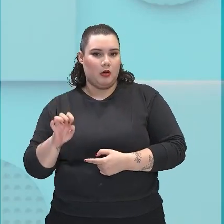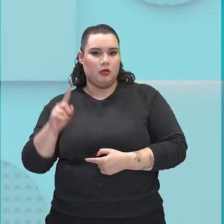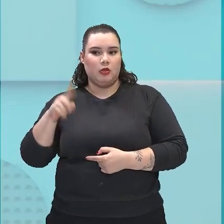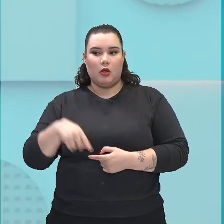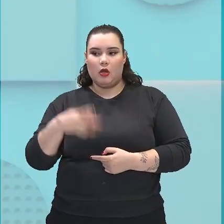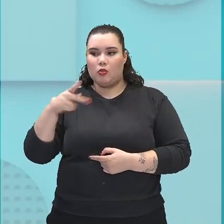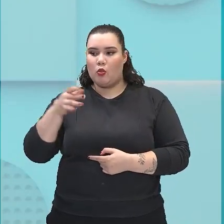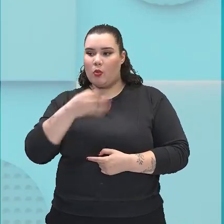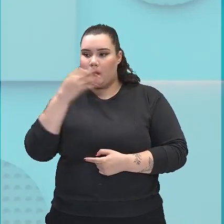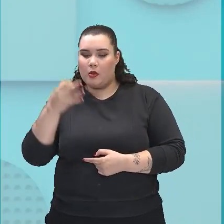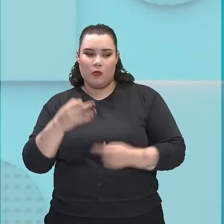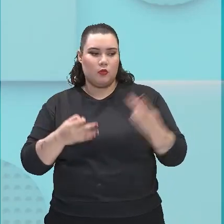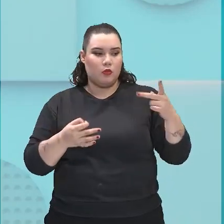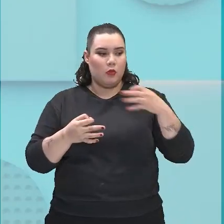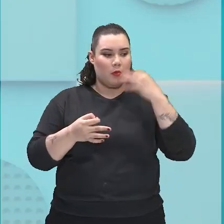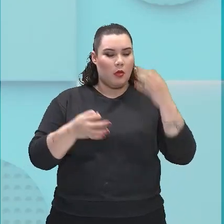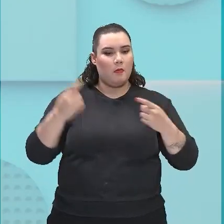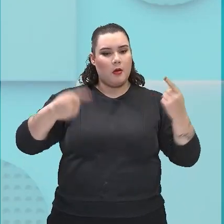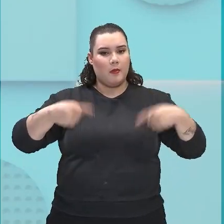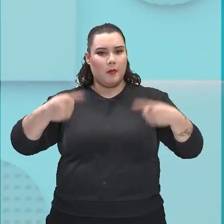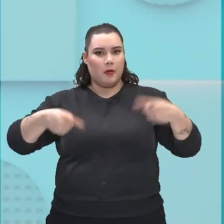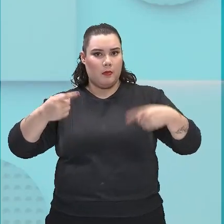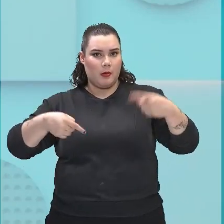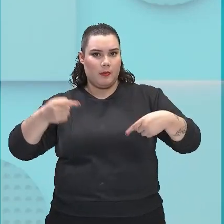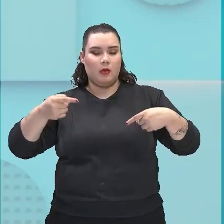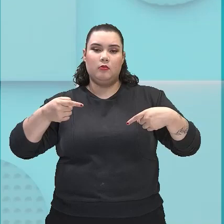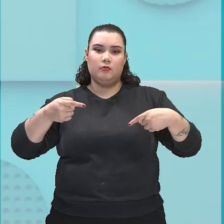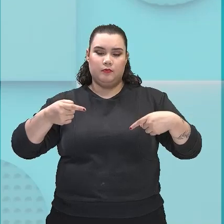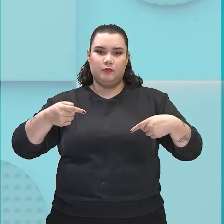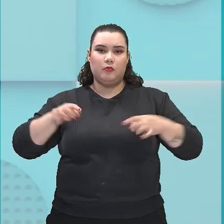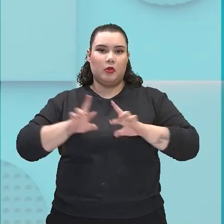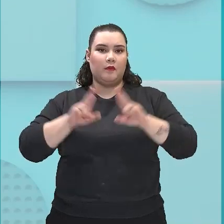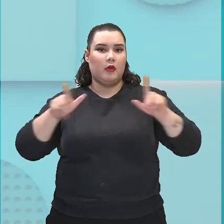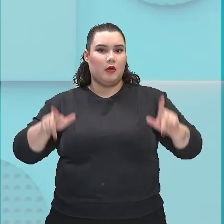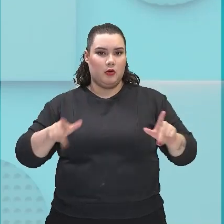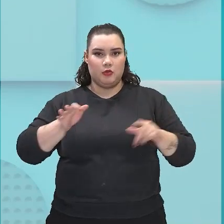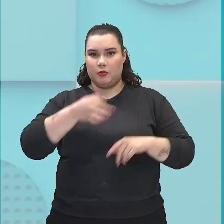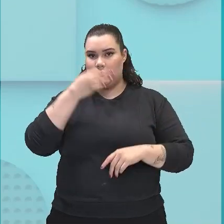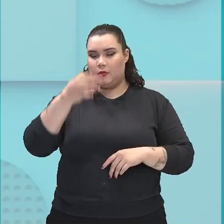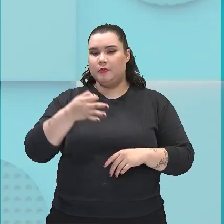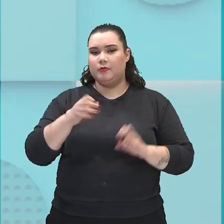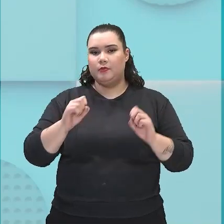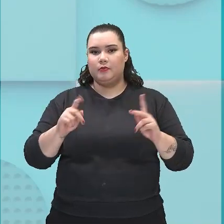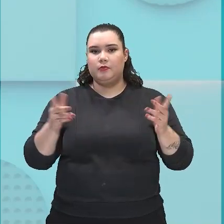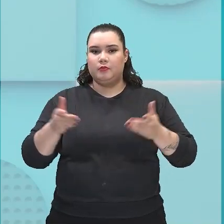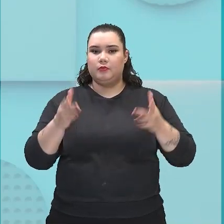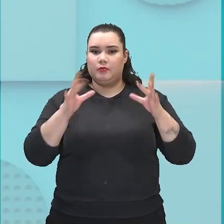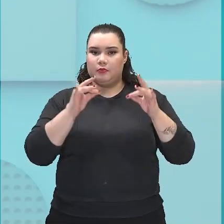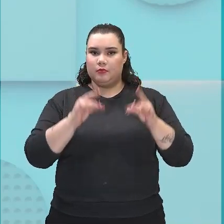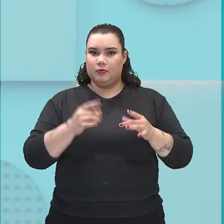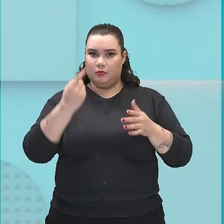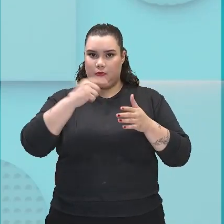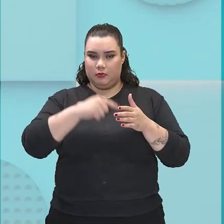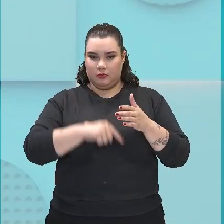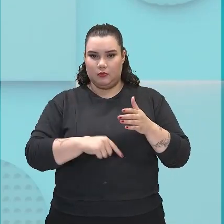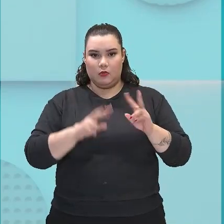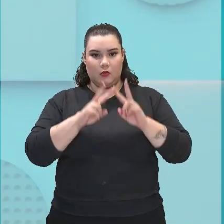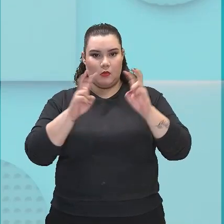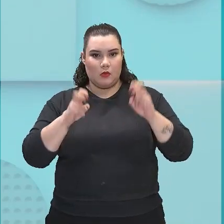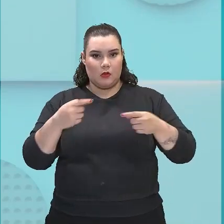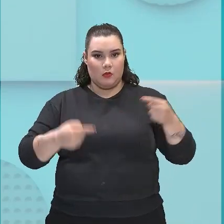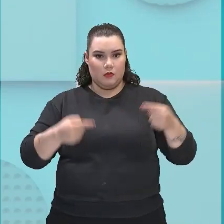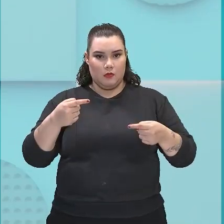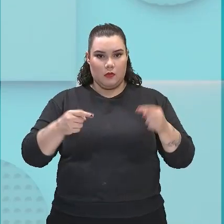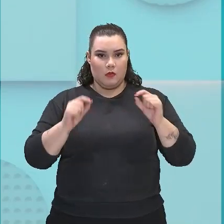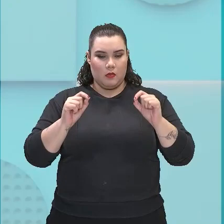vista diferentes, certo? Entre formas de pensar diferentes. Então vamos aprofundar um pouco mais esse nosso conhecimento sobre o debate